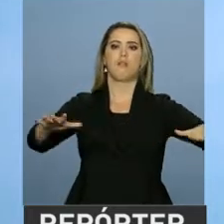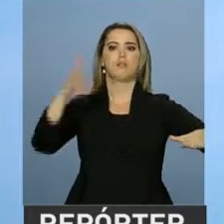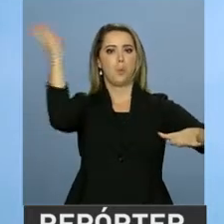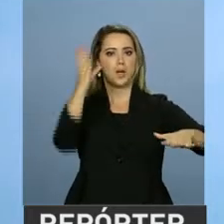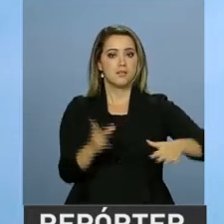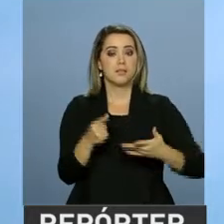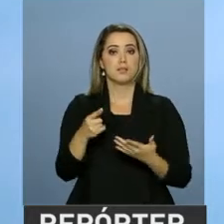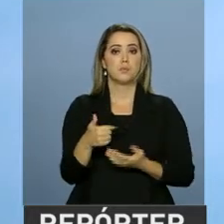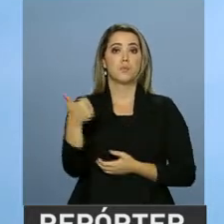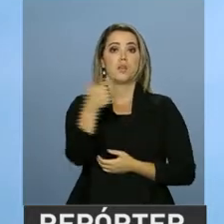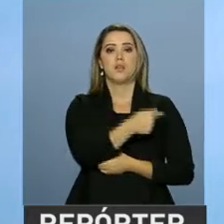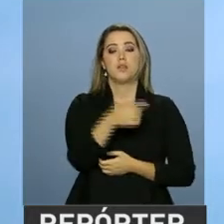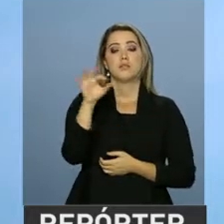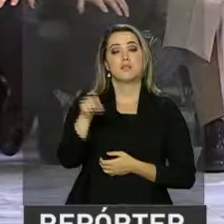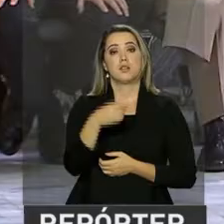e